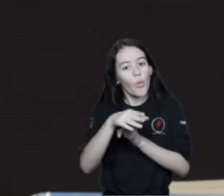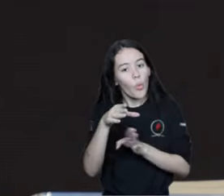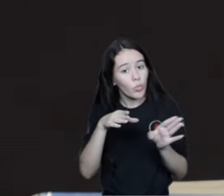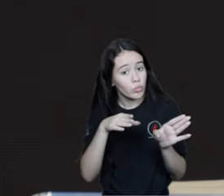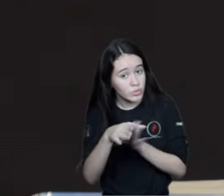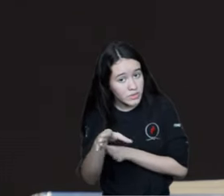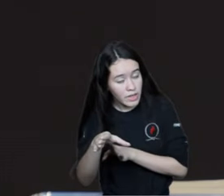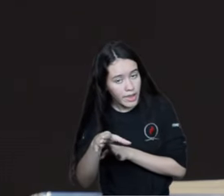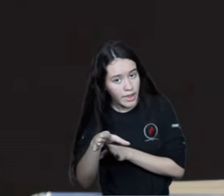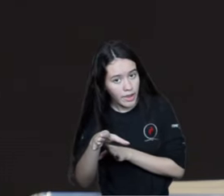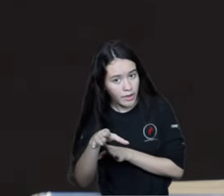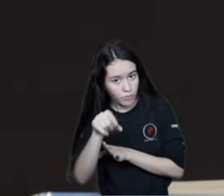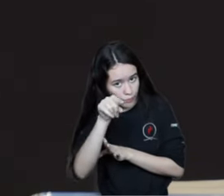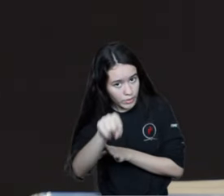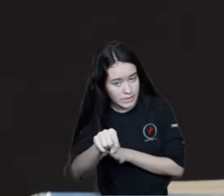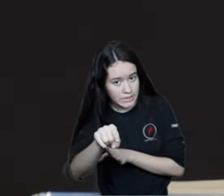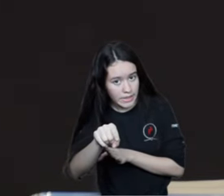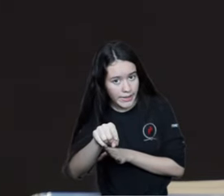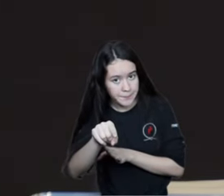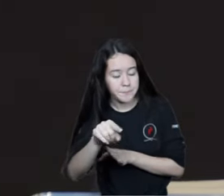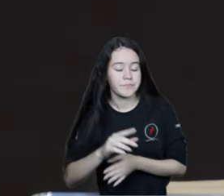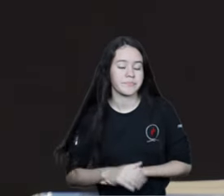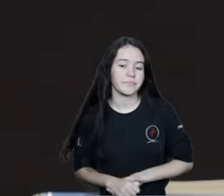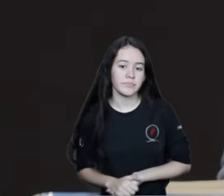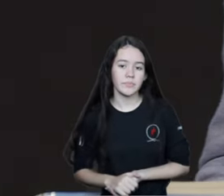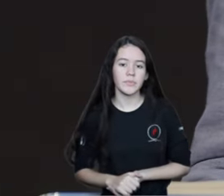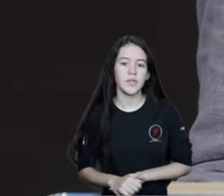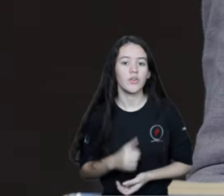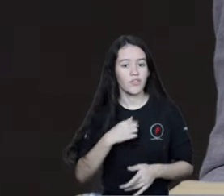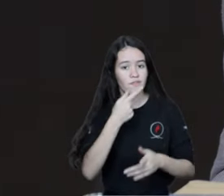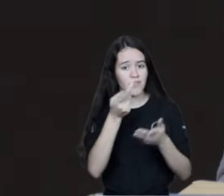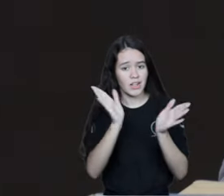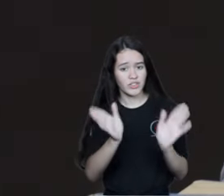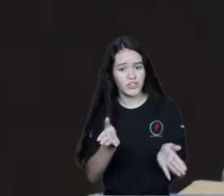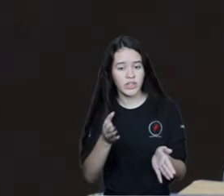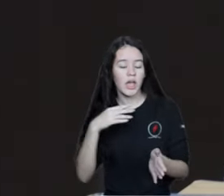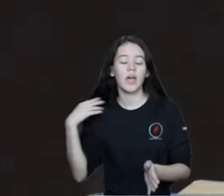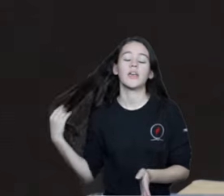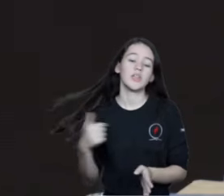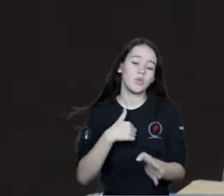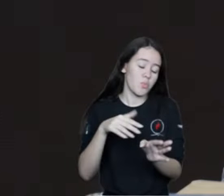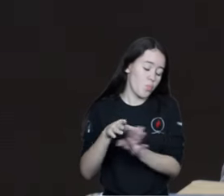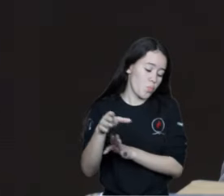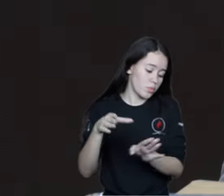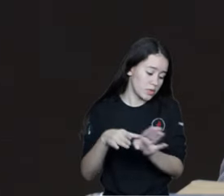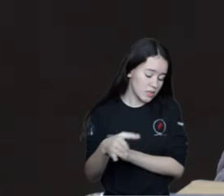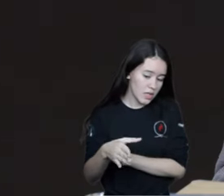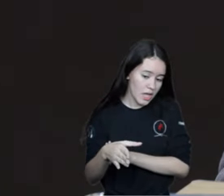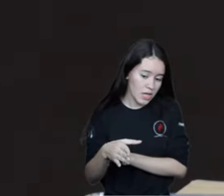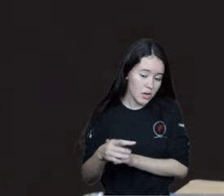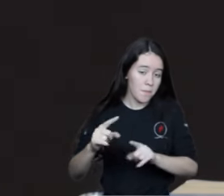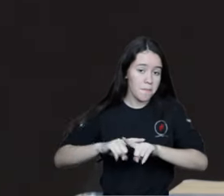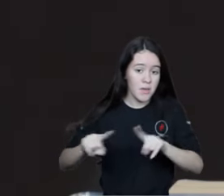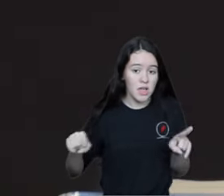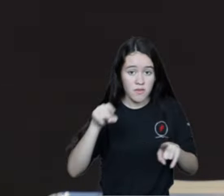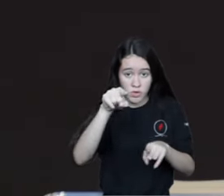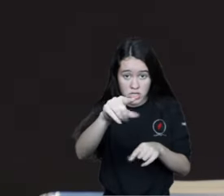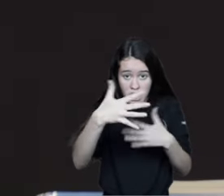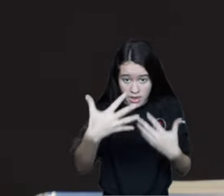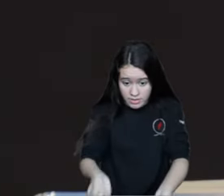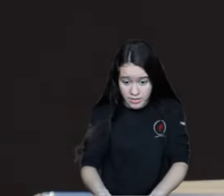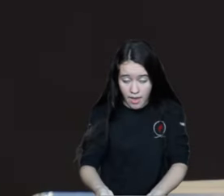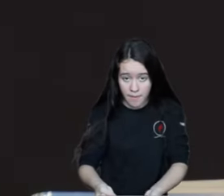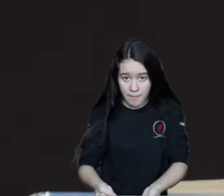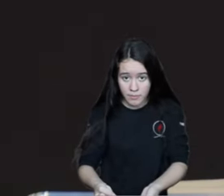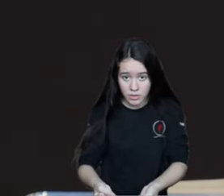conselho já disse aqui outras vezes a questão não é receita do médico a questão é se você tá afim